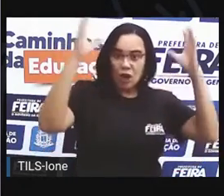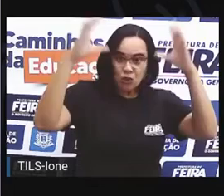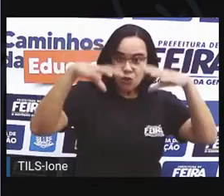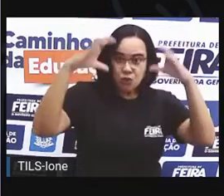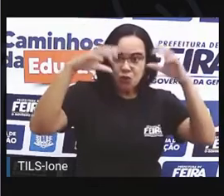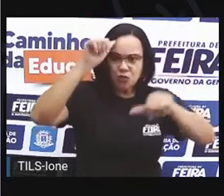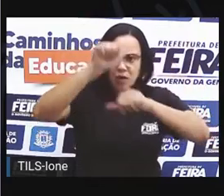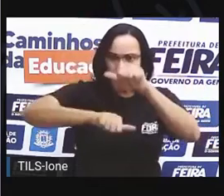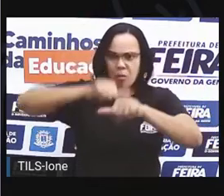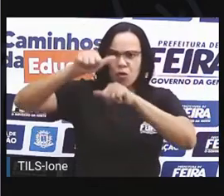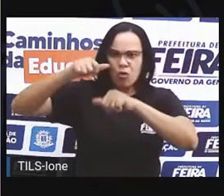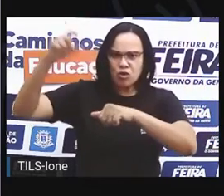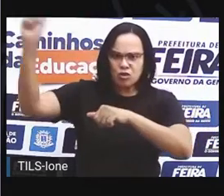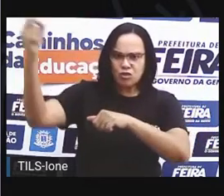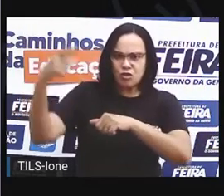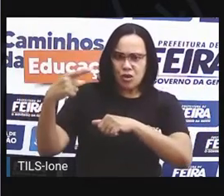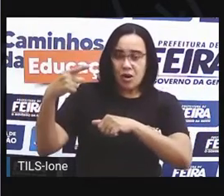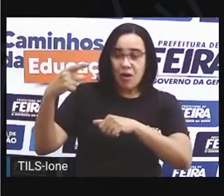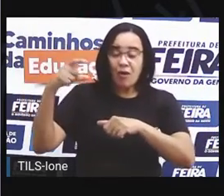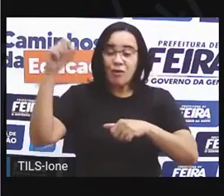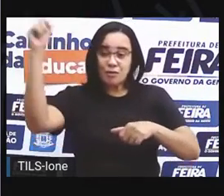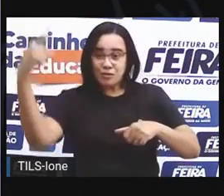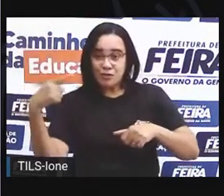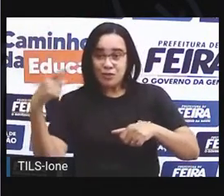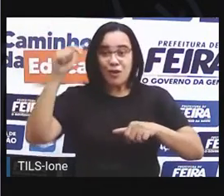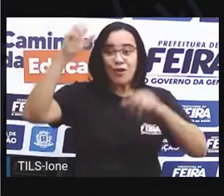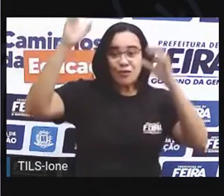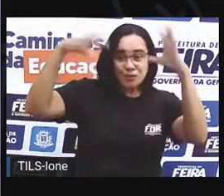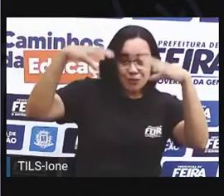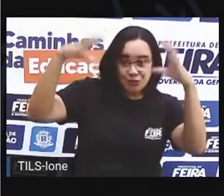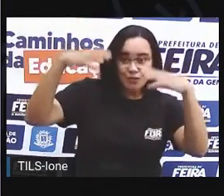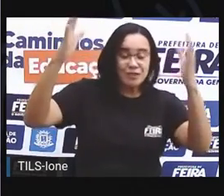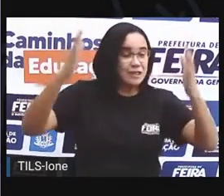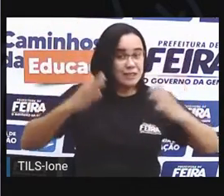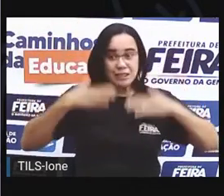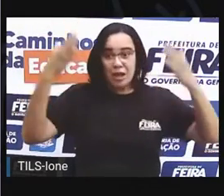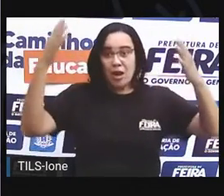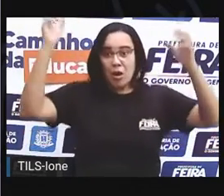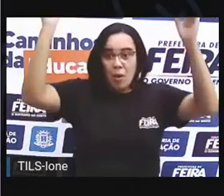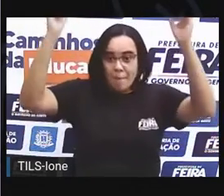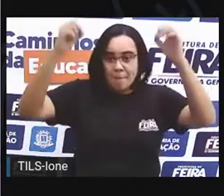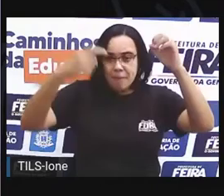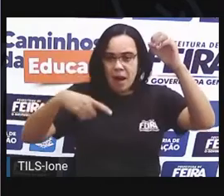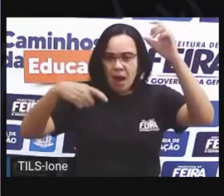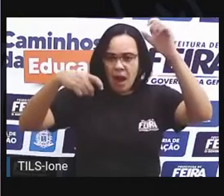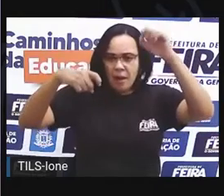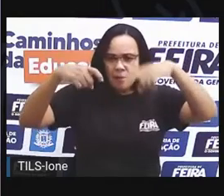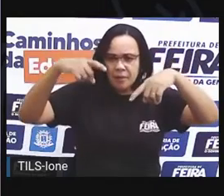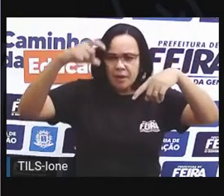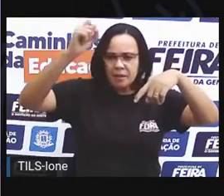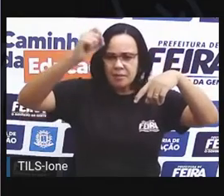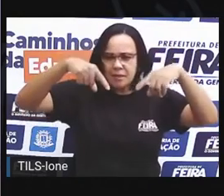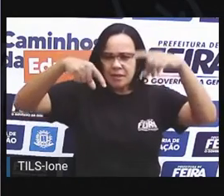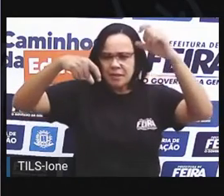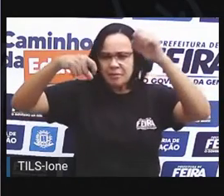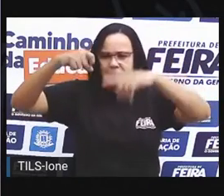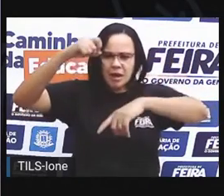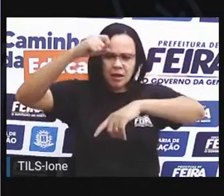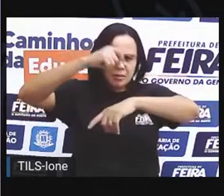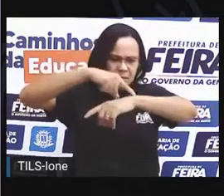faz sol, ora faz sol, ora faz chuva. E de repente começou a cair umas gotinhas de chuva na sua